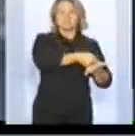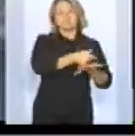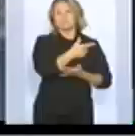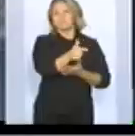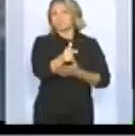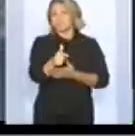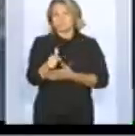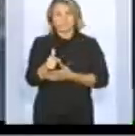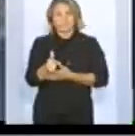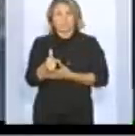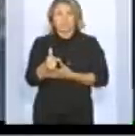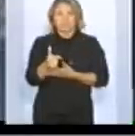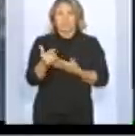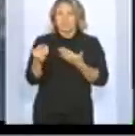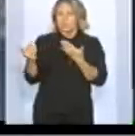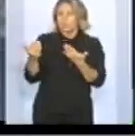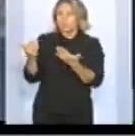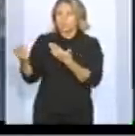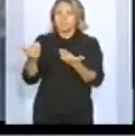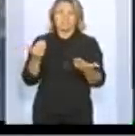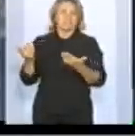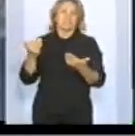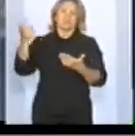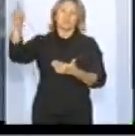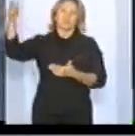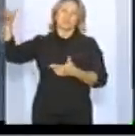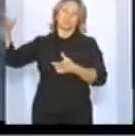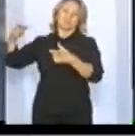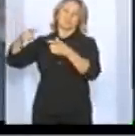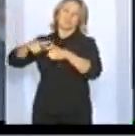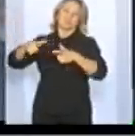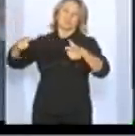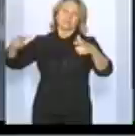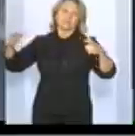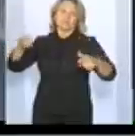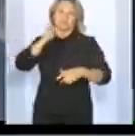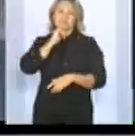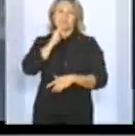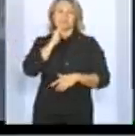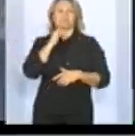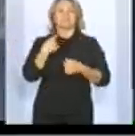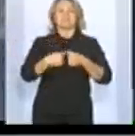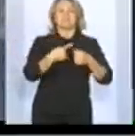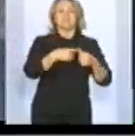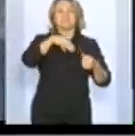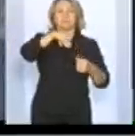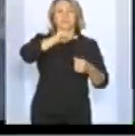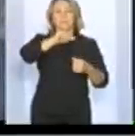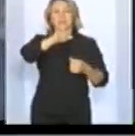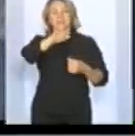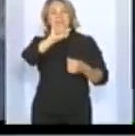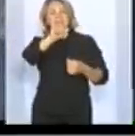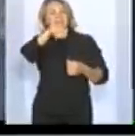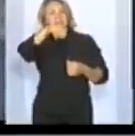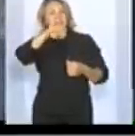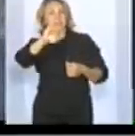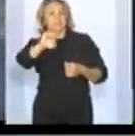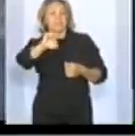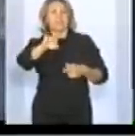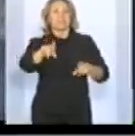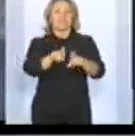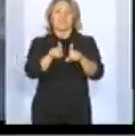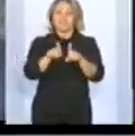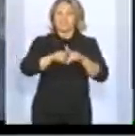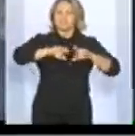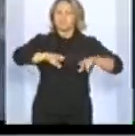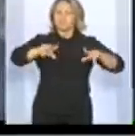existe similaridade a isso em nenhum outro lugar. Cidades como Miami dividem, é um operador de cabo por região, dividem a cidade